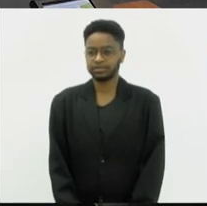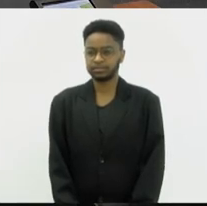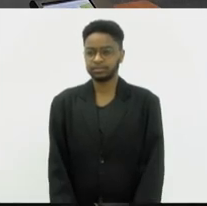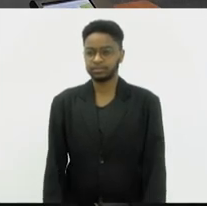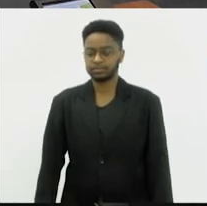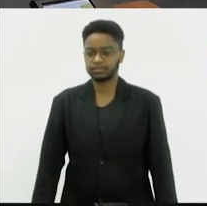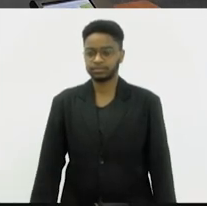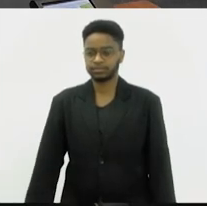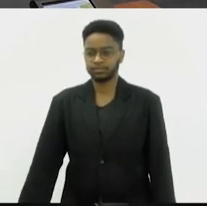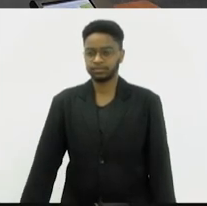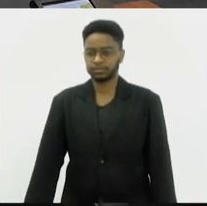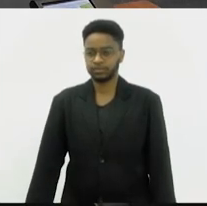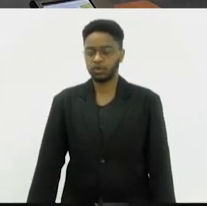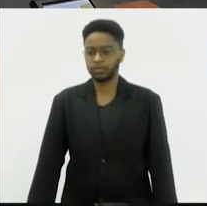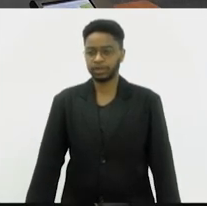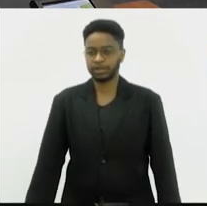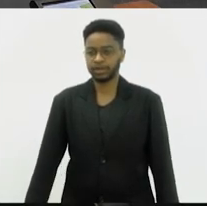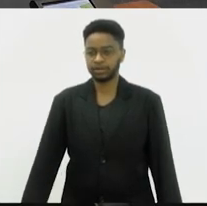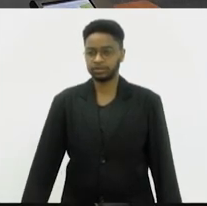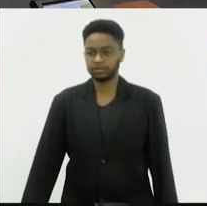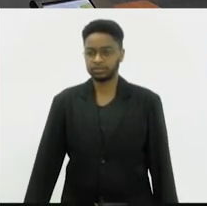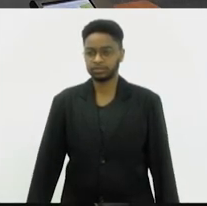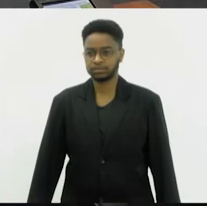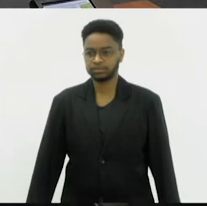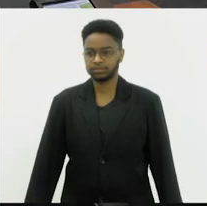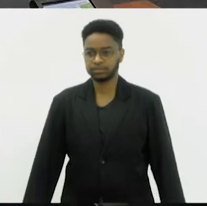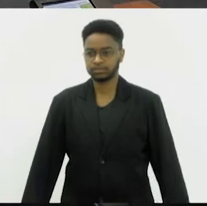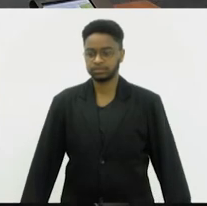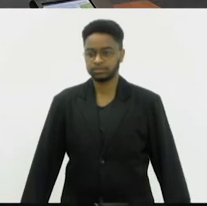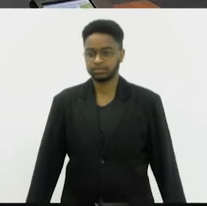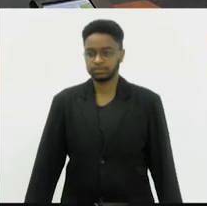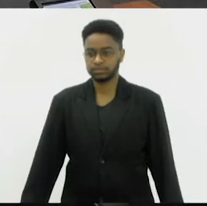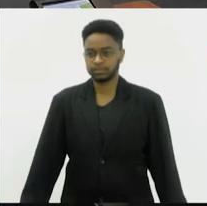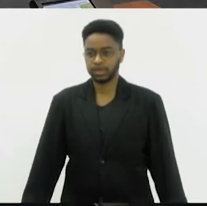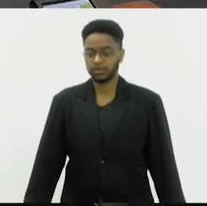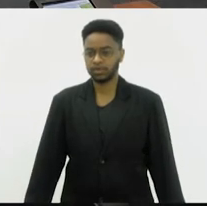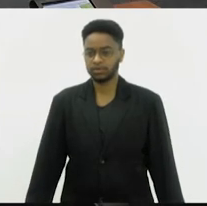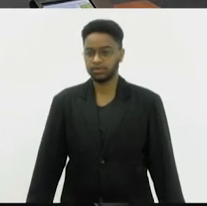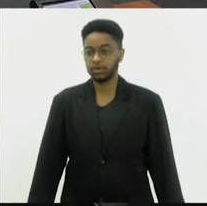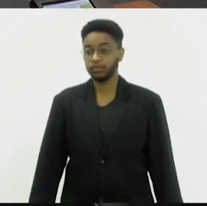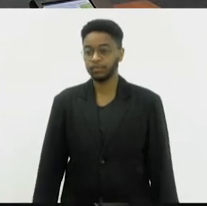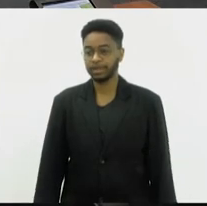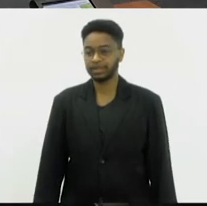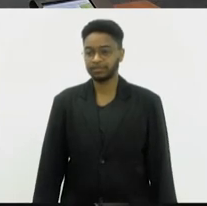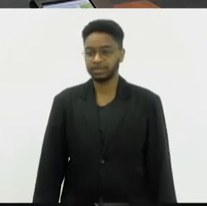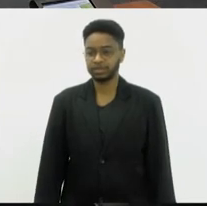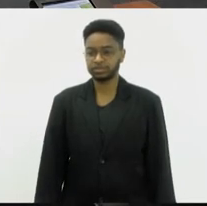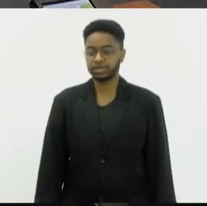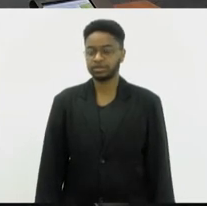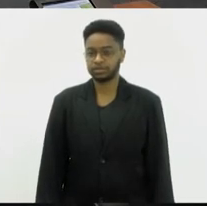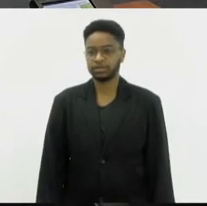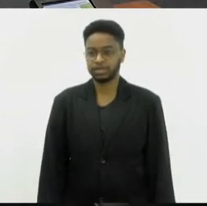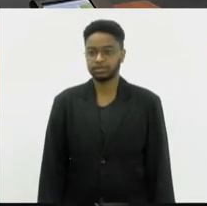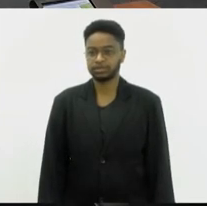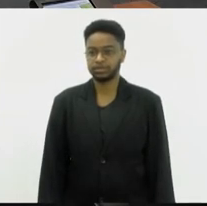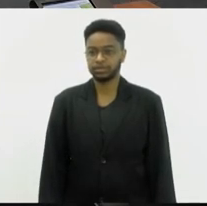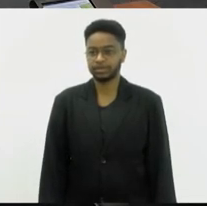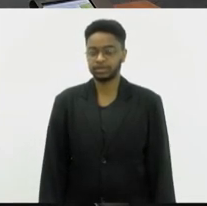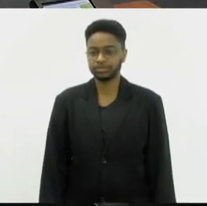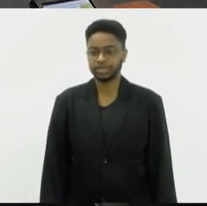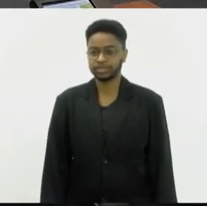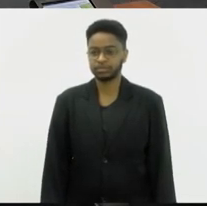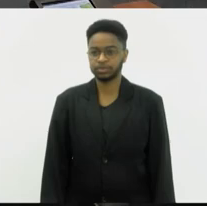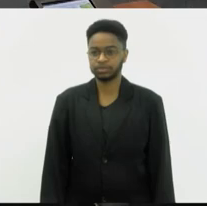Luiz Paulo está na reunião lá de líderes. Está na reunião de líderes para É. você, mas está presente aqui no meu coração. Ah.